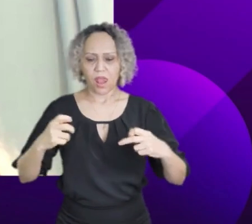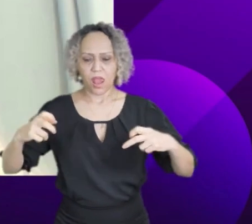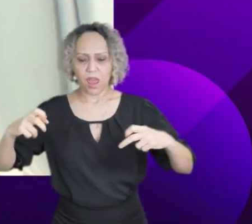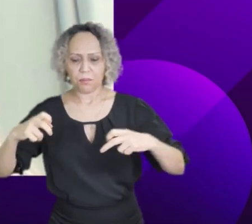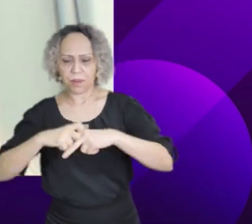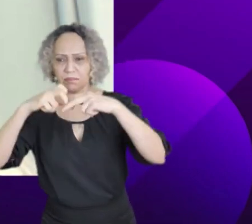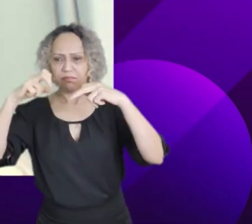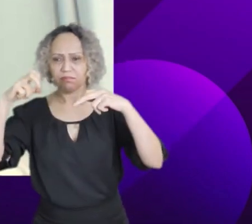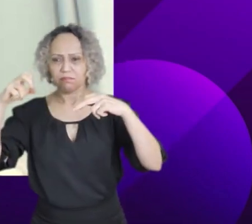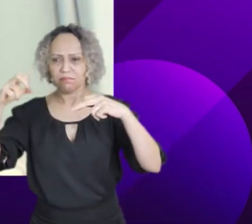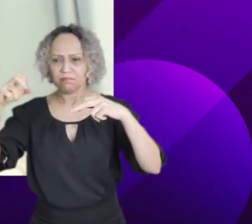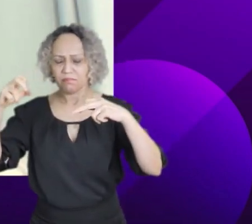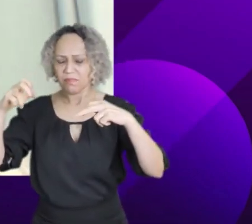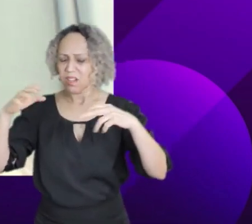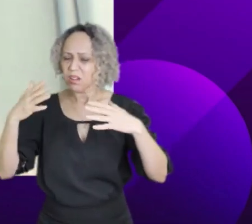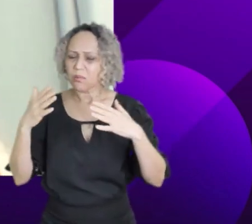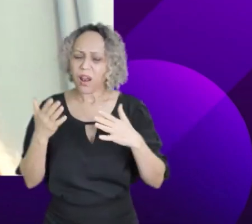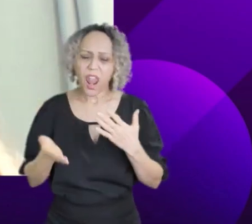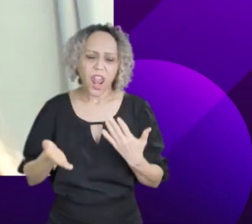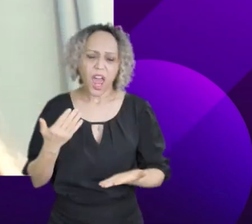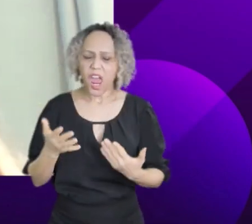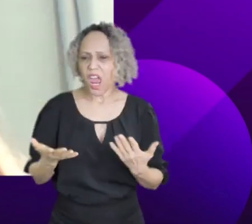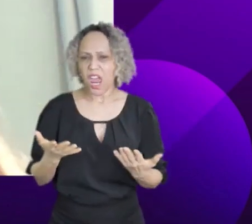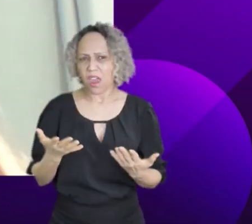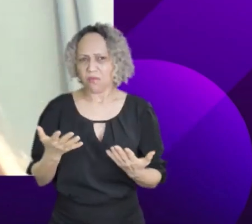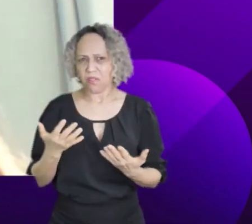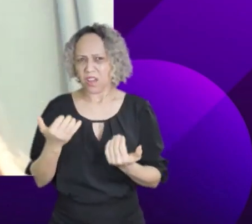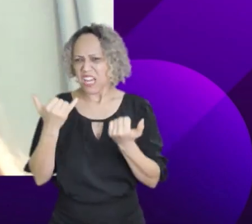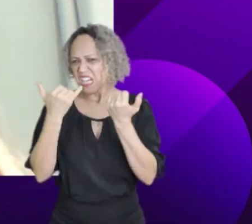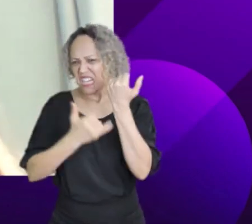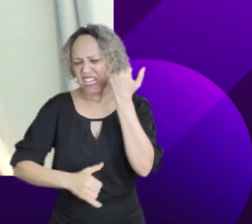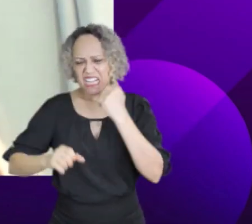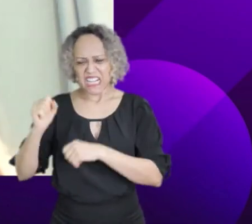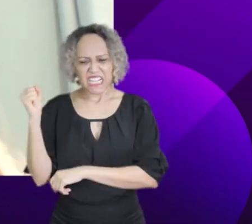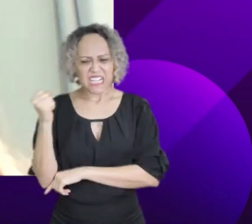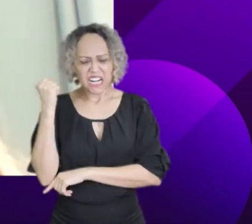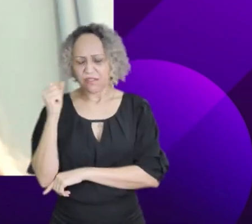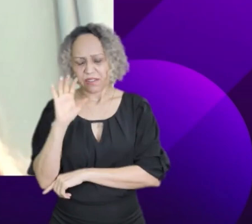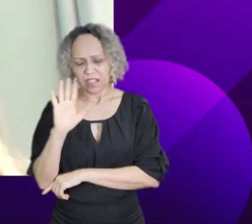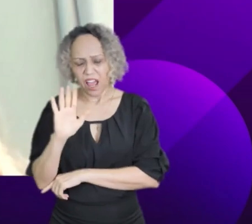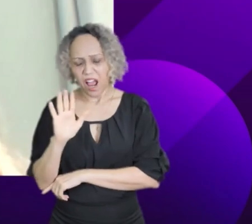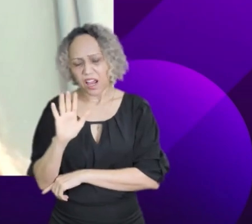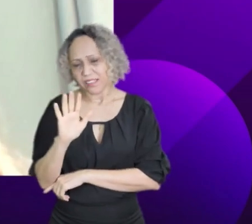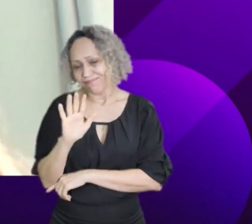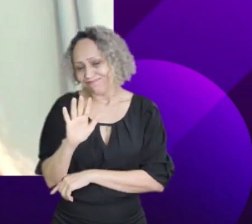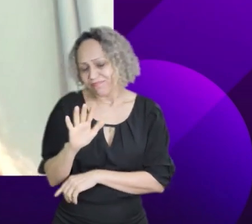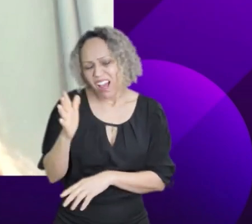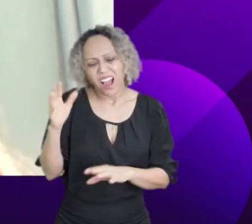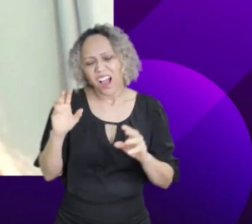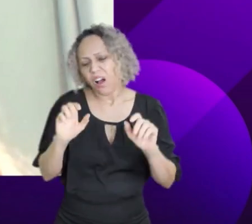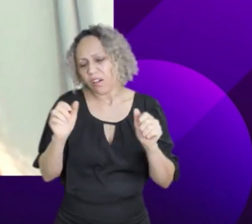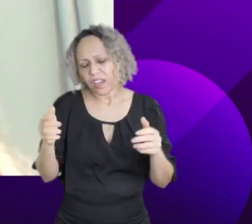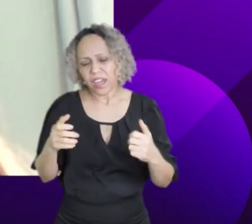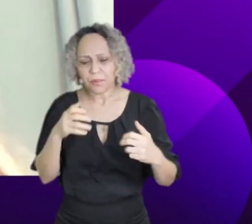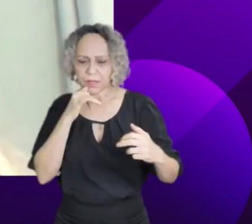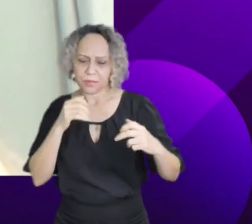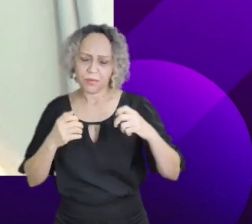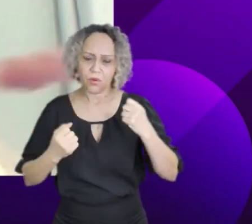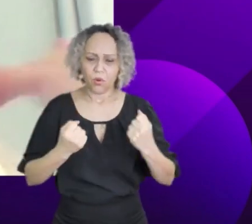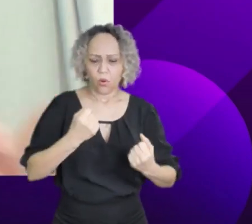Quando ninguém se fere ou não existe um dano ao patrimônio, via de regra não se faz o boletim de ocorrência. Então já existe